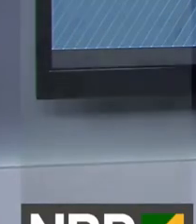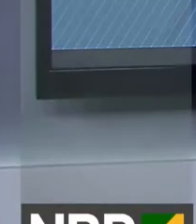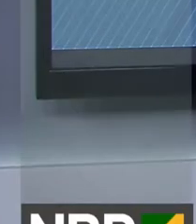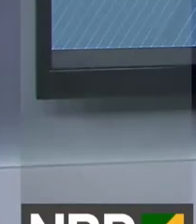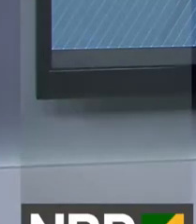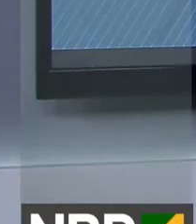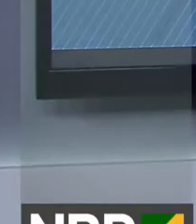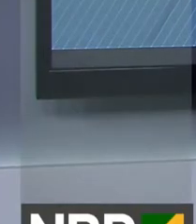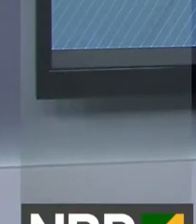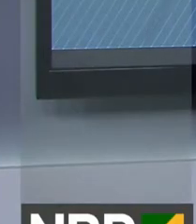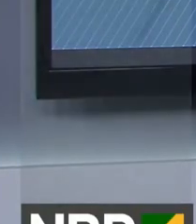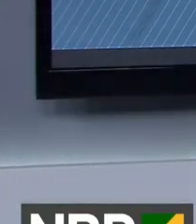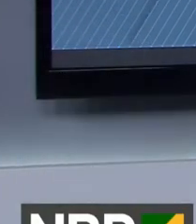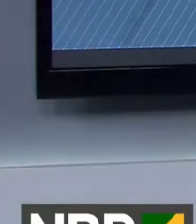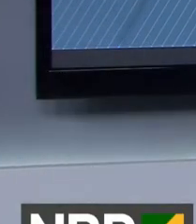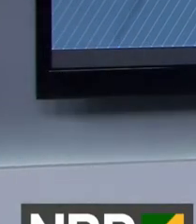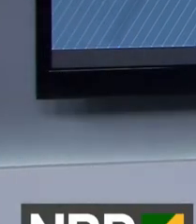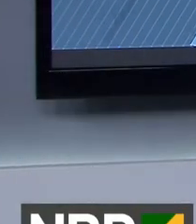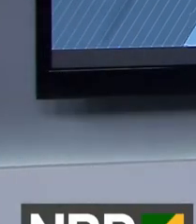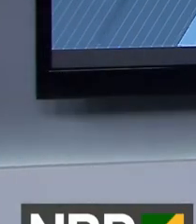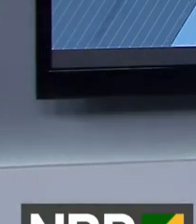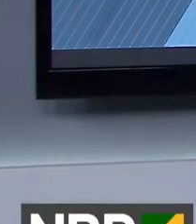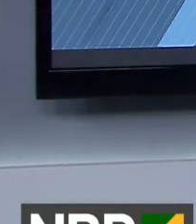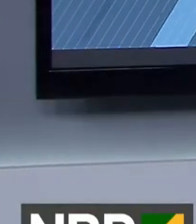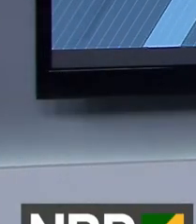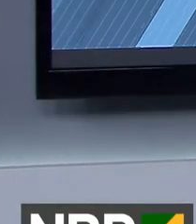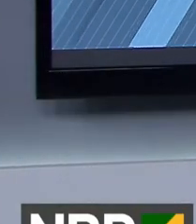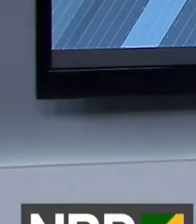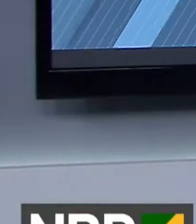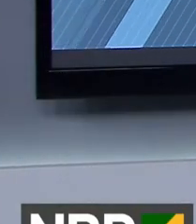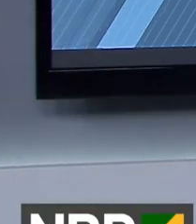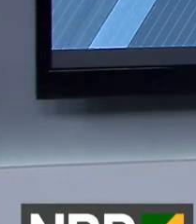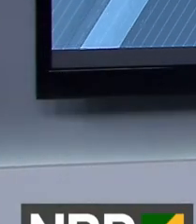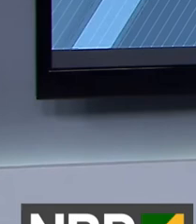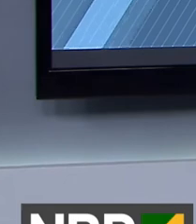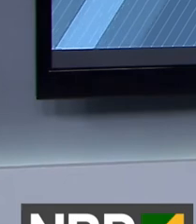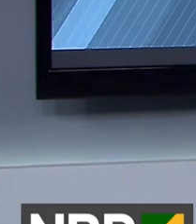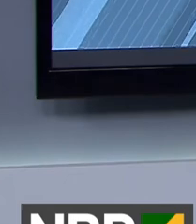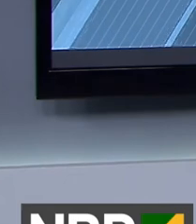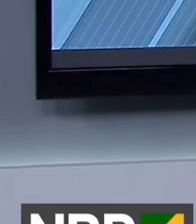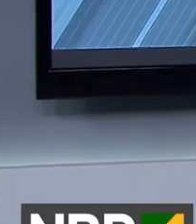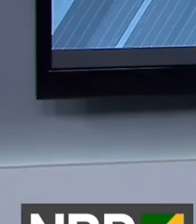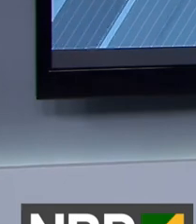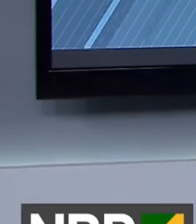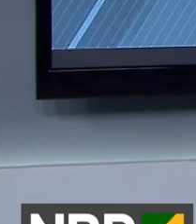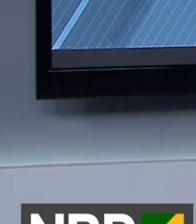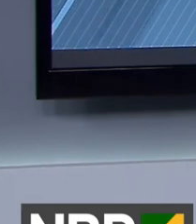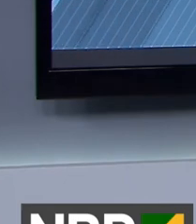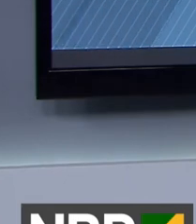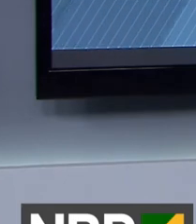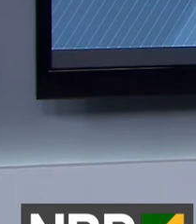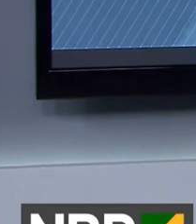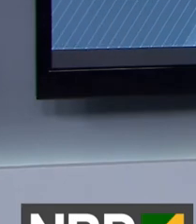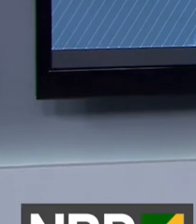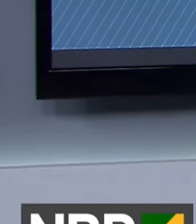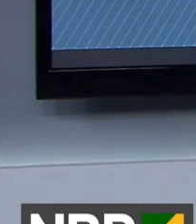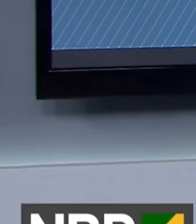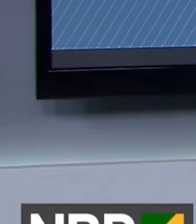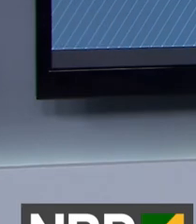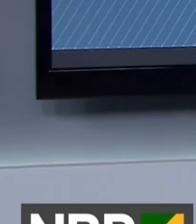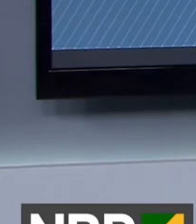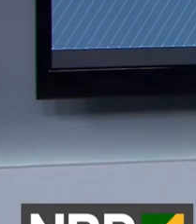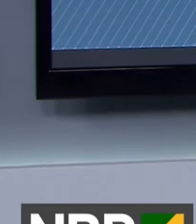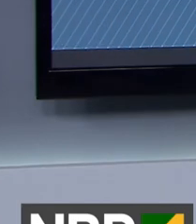Nós acompanhamos ao vivo de Brasília a assinatura de acordos entre a Advocacia Geral da União e as Procuradorias do Estado do